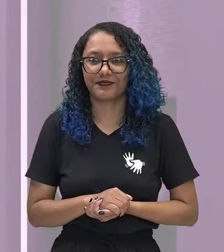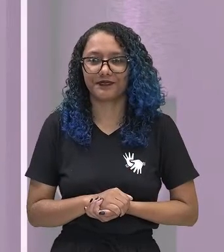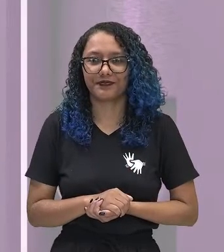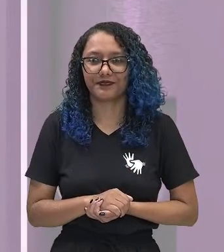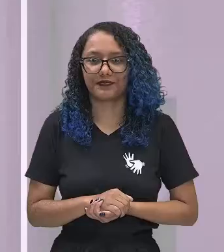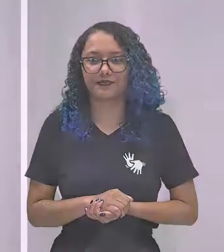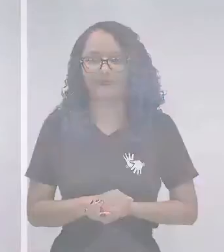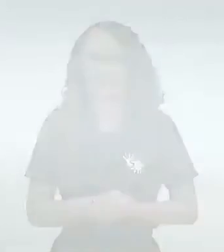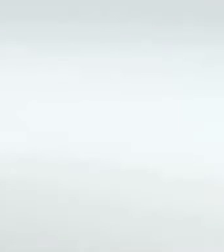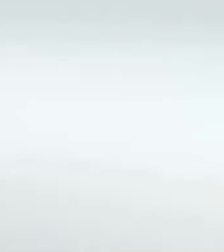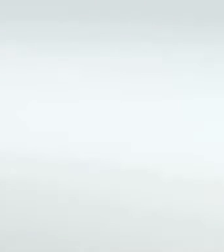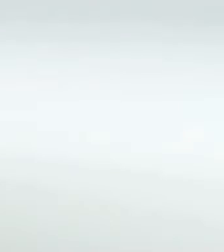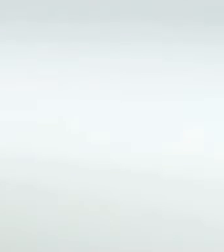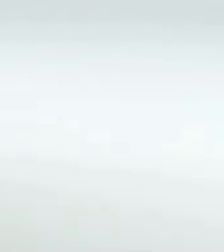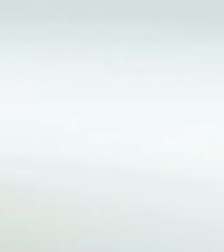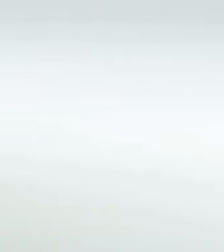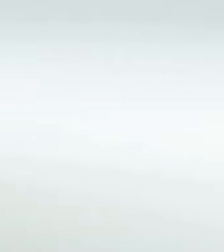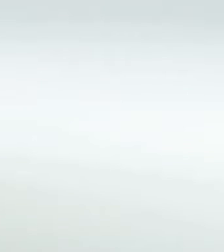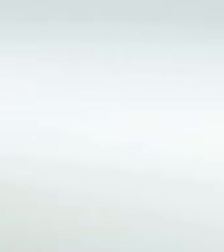aula.